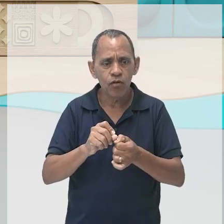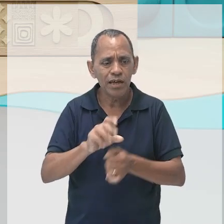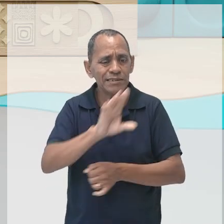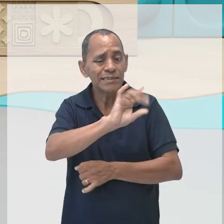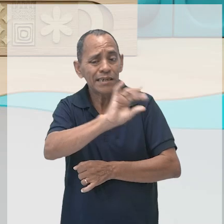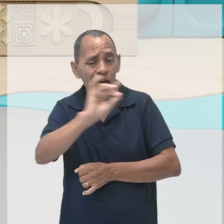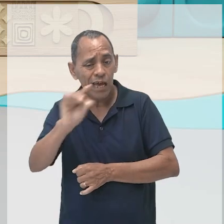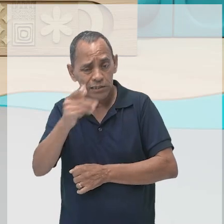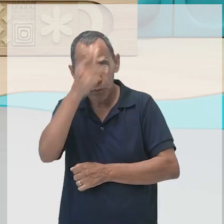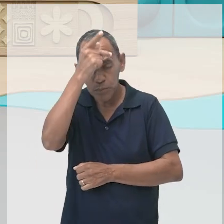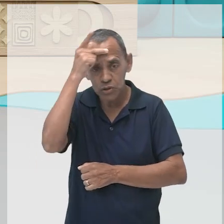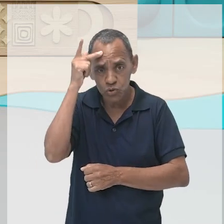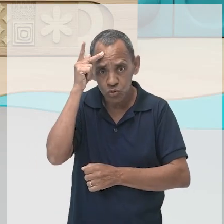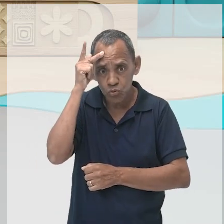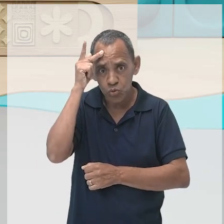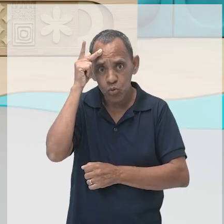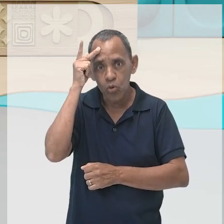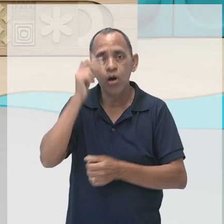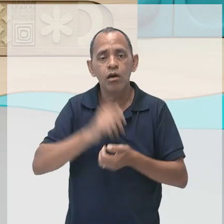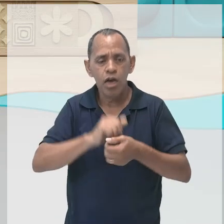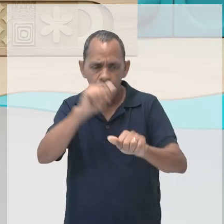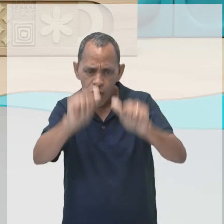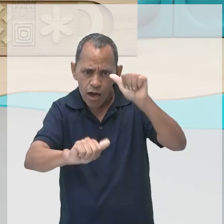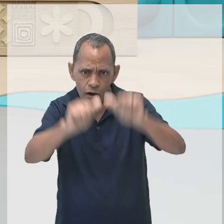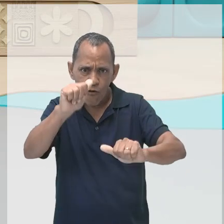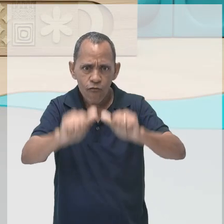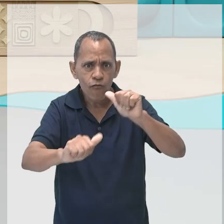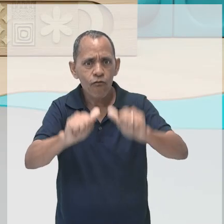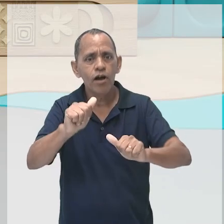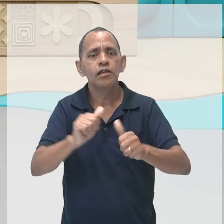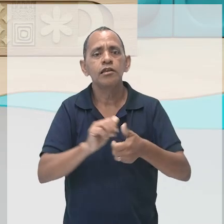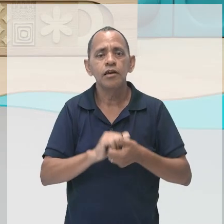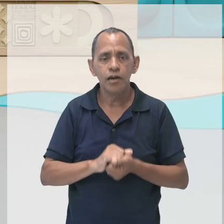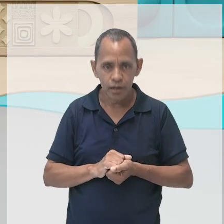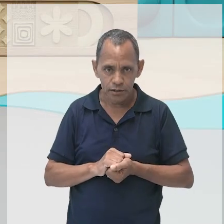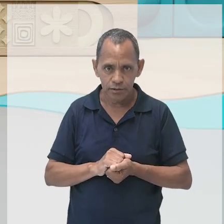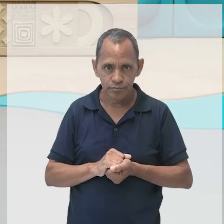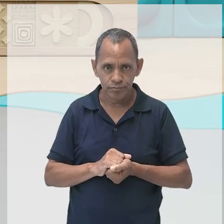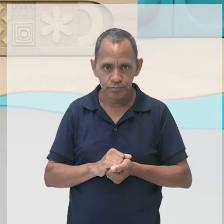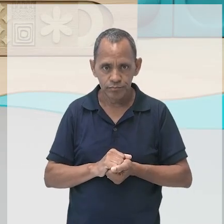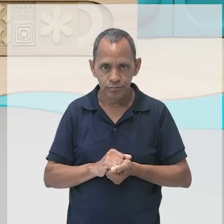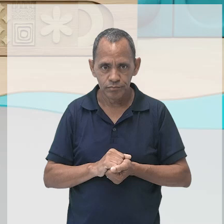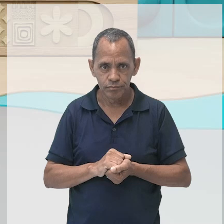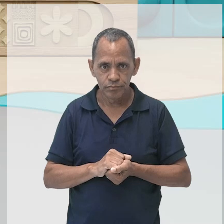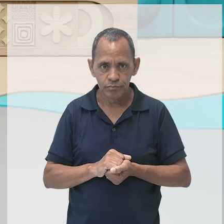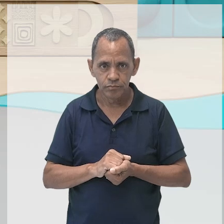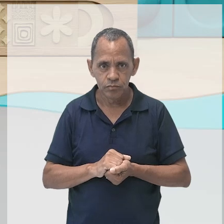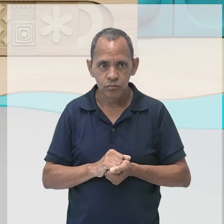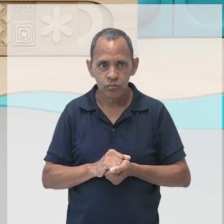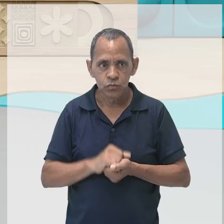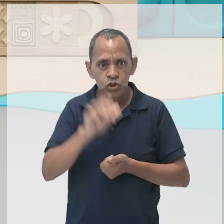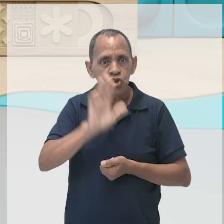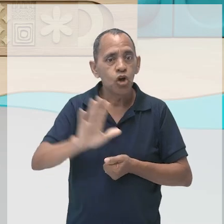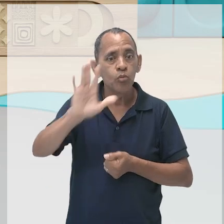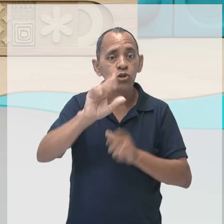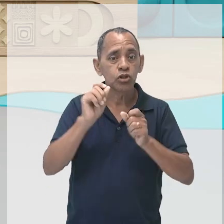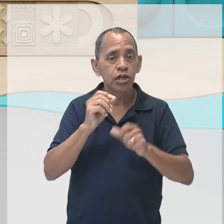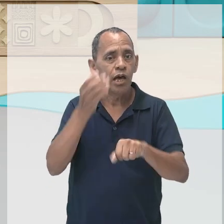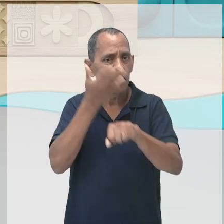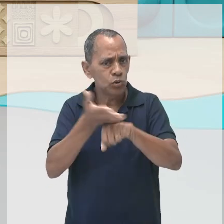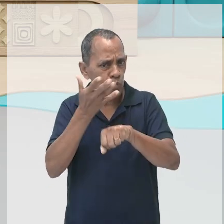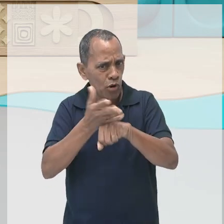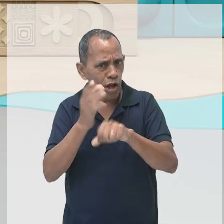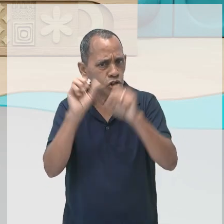cada indivíduo, ok? Agora, falando sobre a duração, geralmente os exercícios de ginástica localizada, eles duram